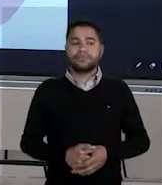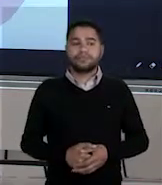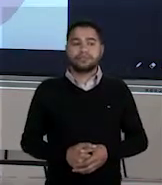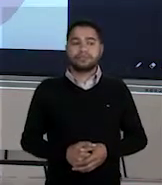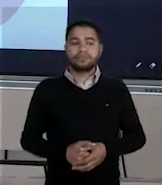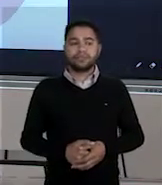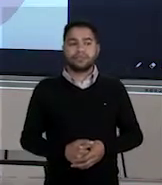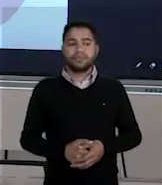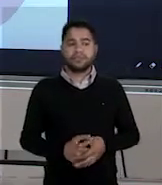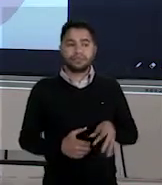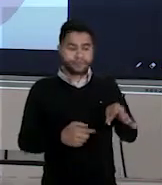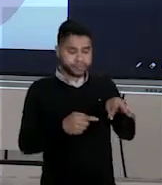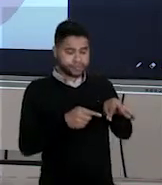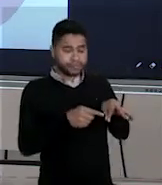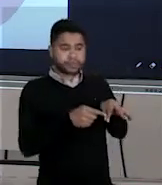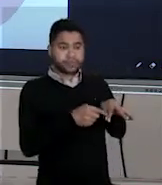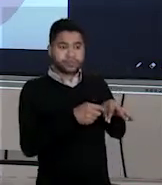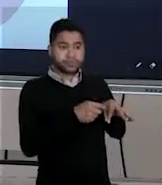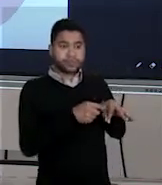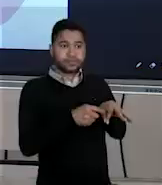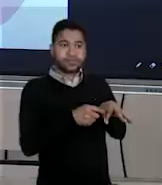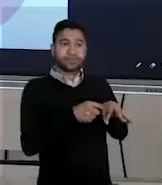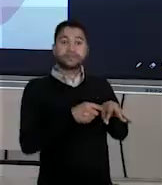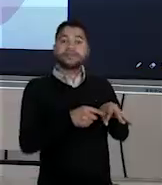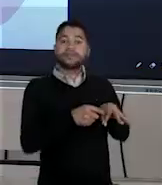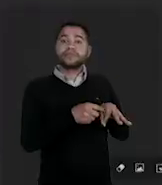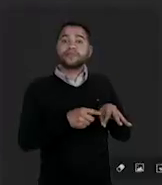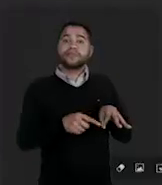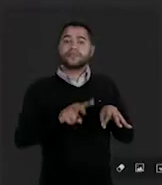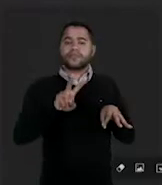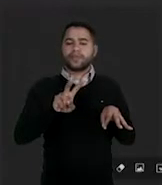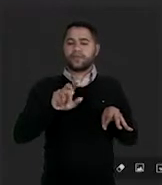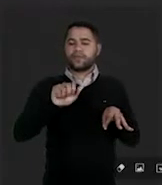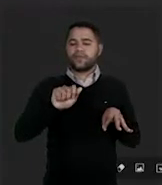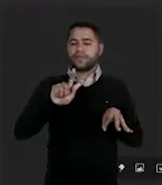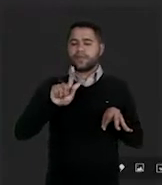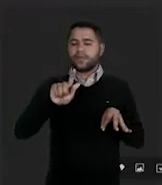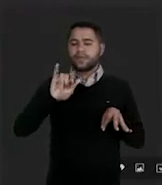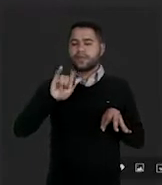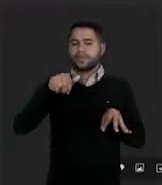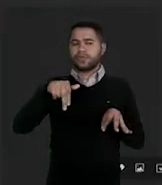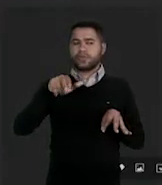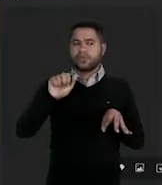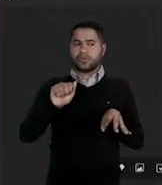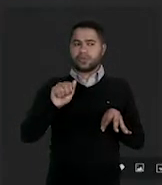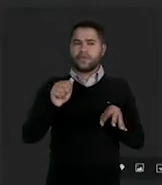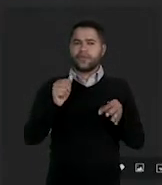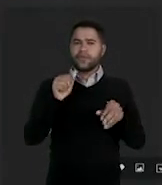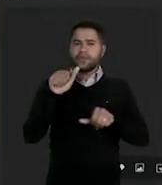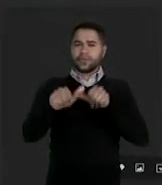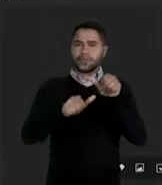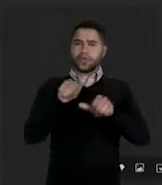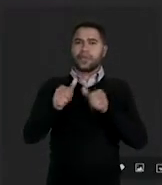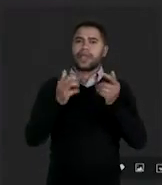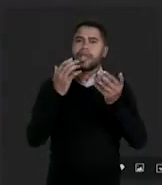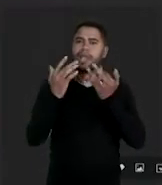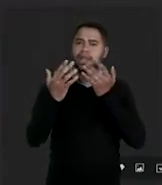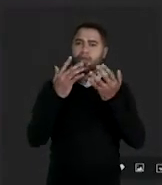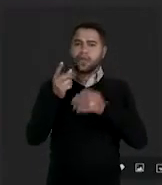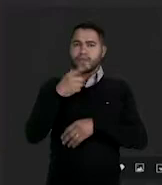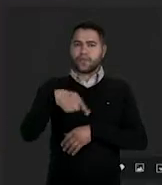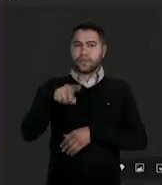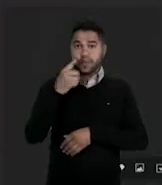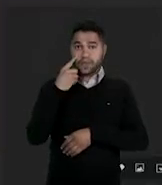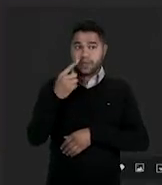E essa região a gente chama de vagina, tá? Eu vou trocar a cor para vocês